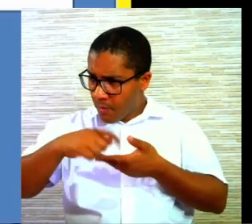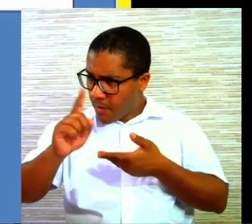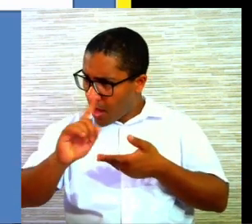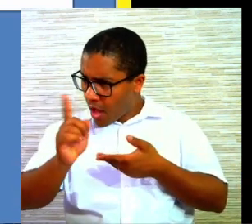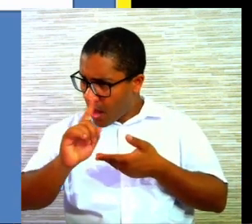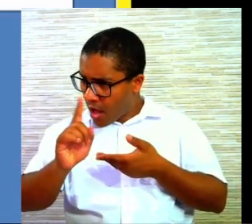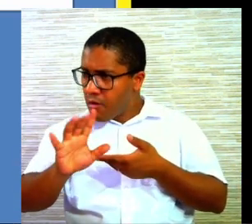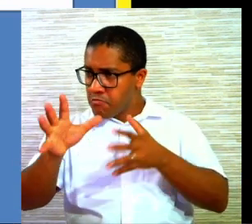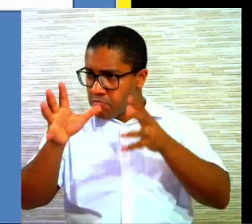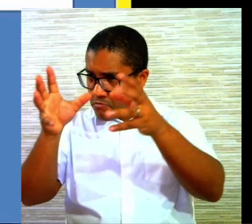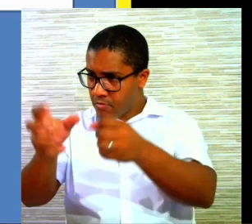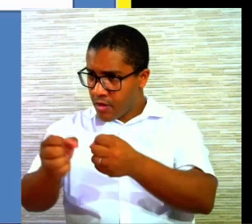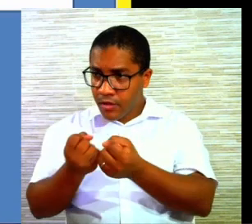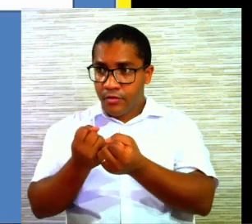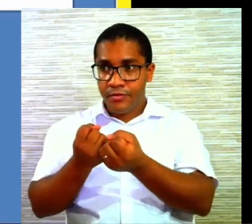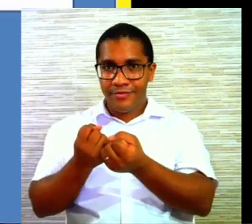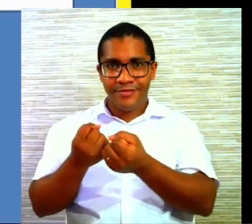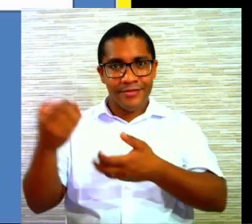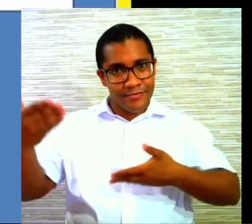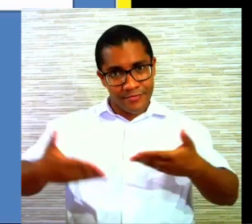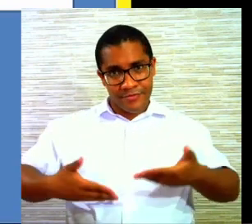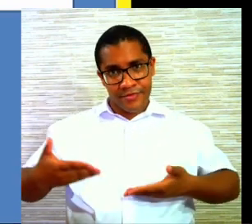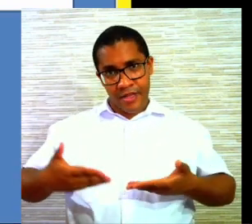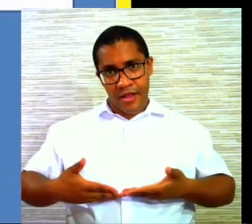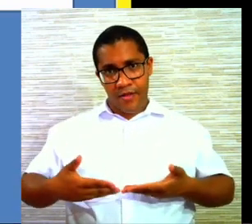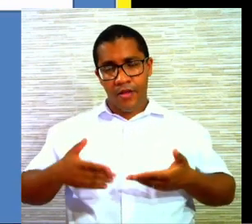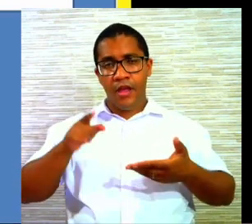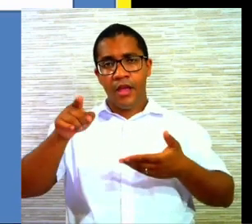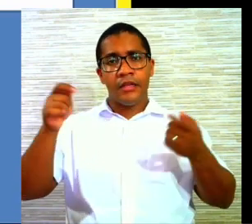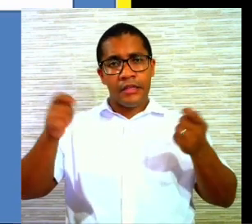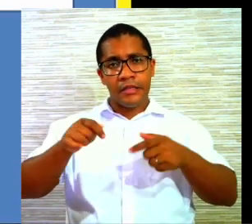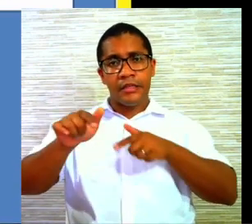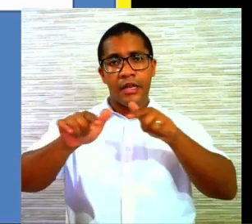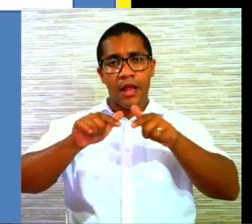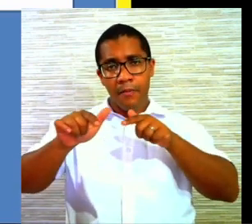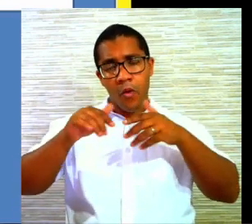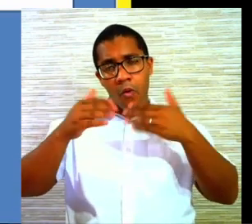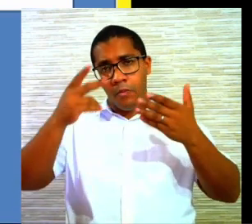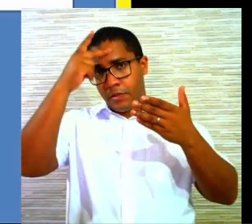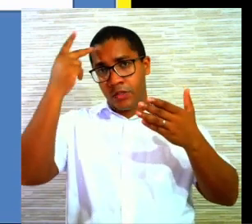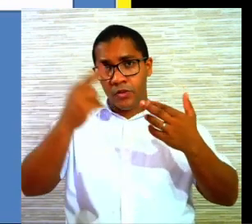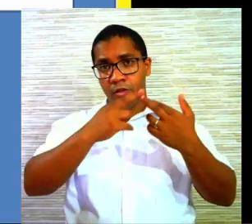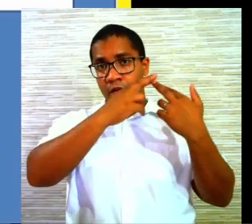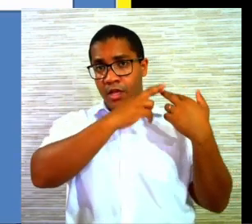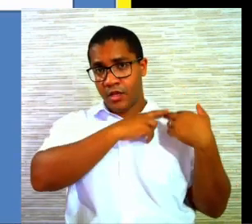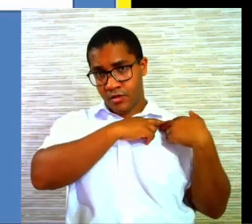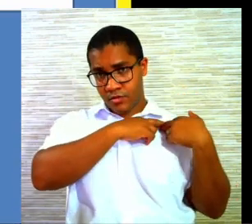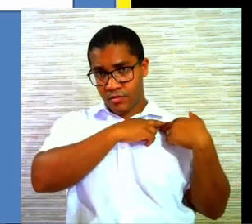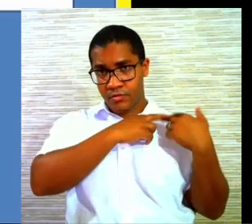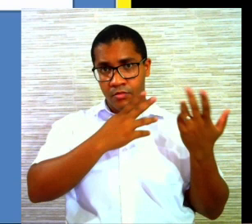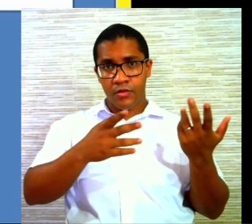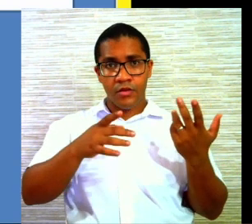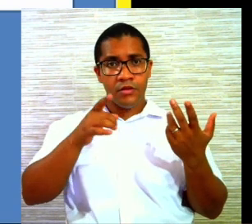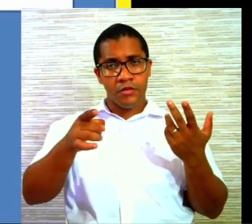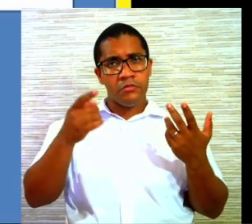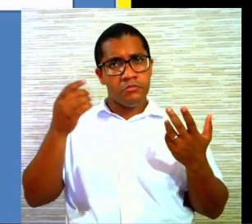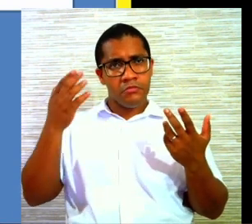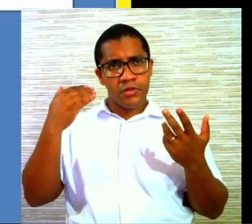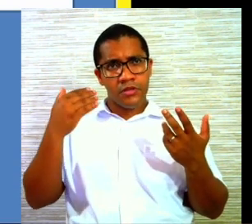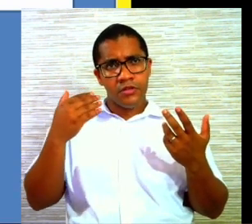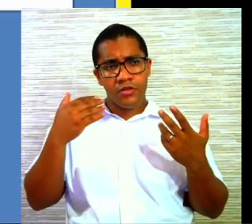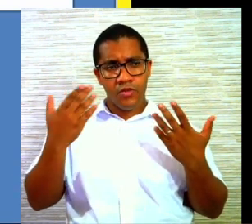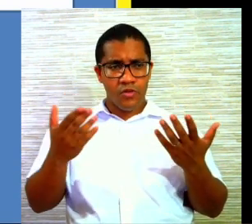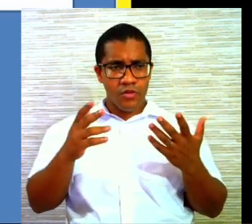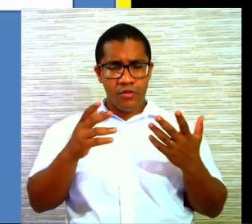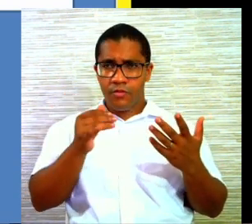Nela a pessoa empenha sua própria capacidade de trabalho, ou a de pessoas sob a responsabilidade, esposa,